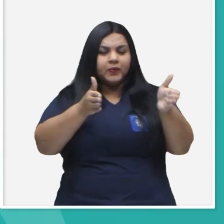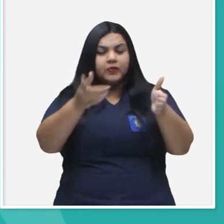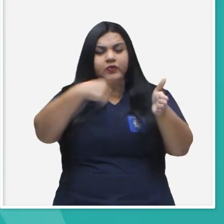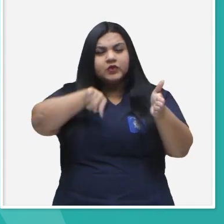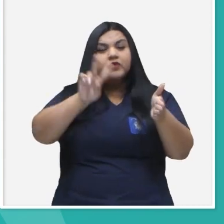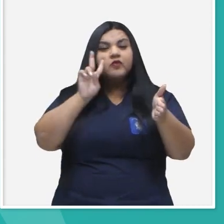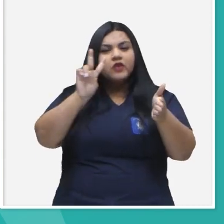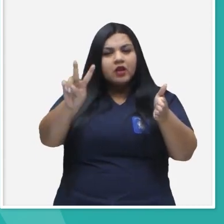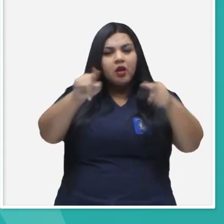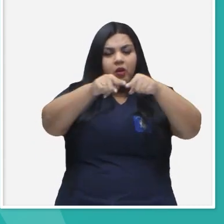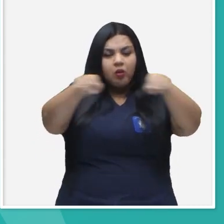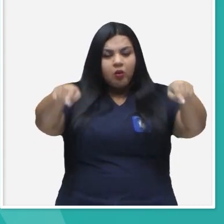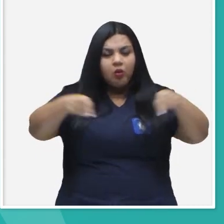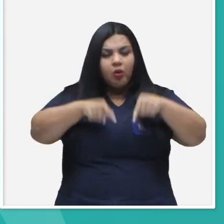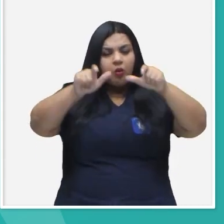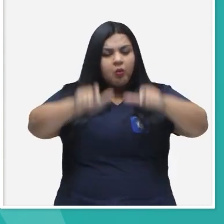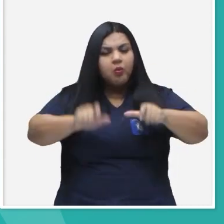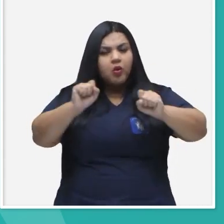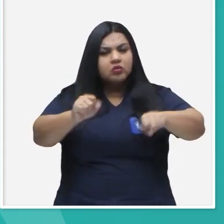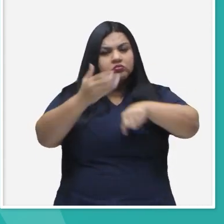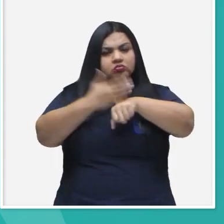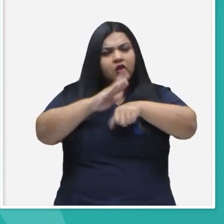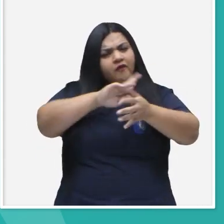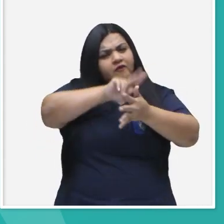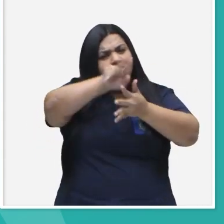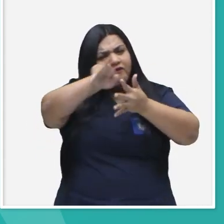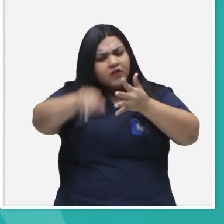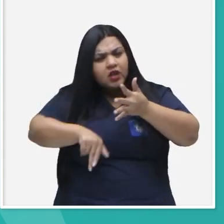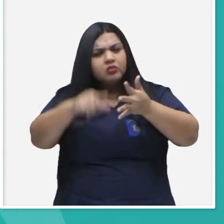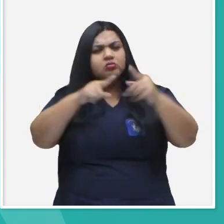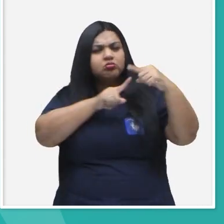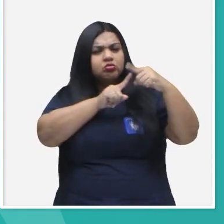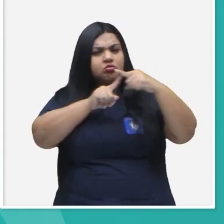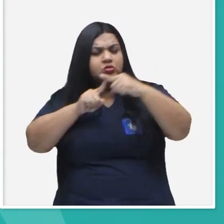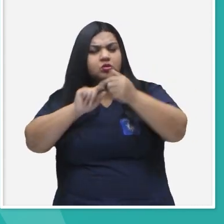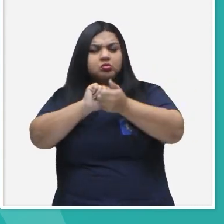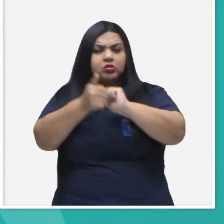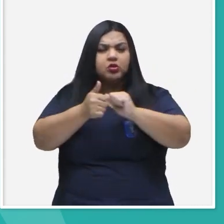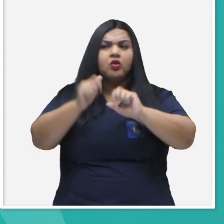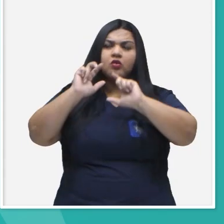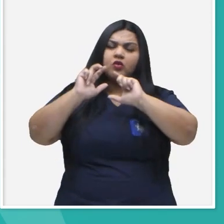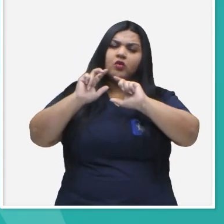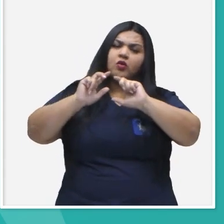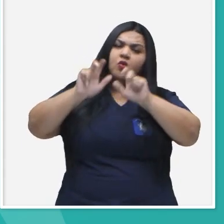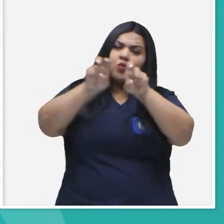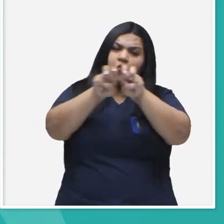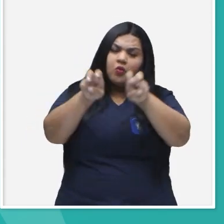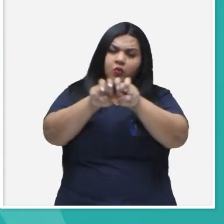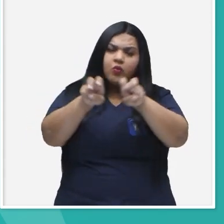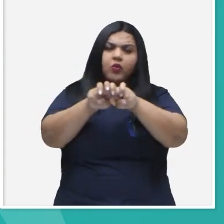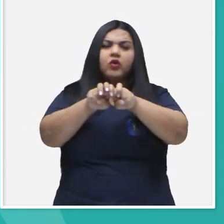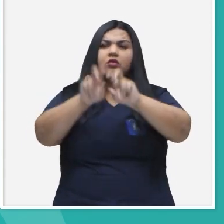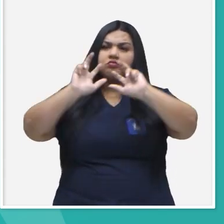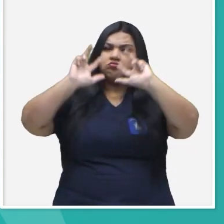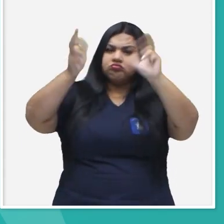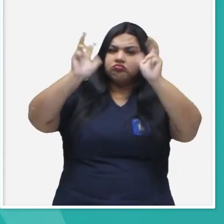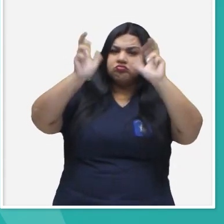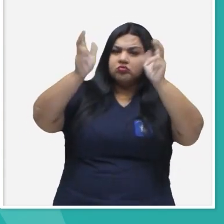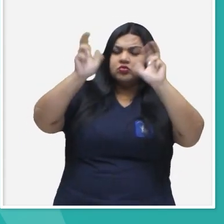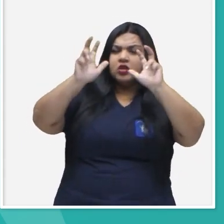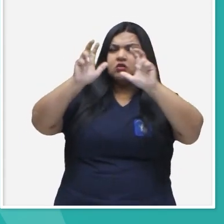que é um local onde pode se praticar vários tipos de esportes, como o futsal, o vôlei,